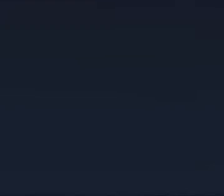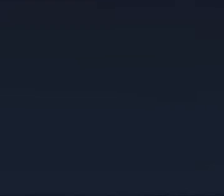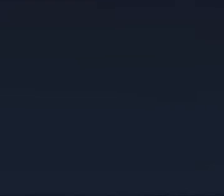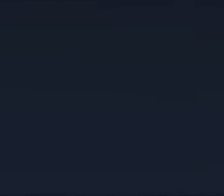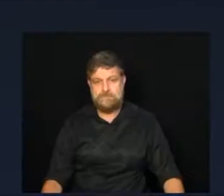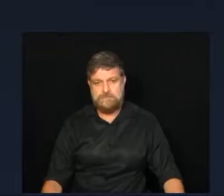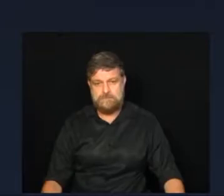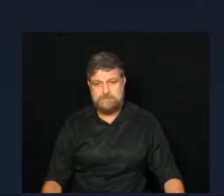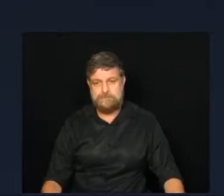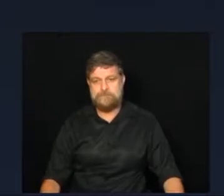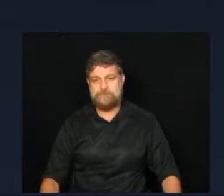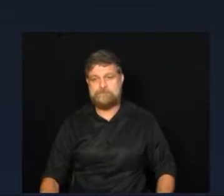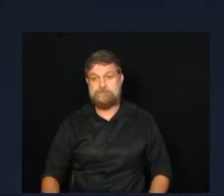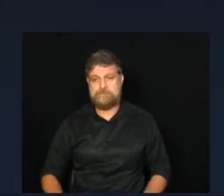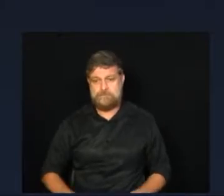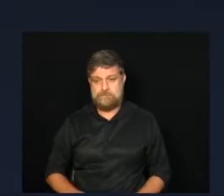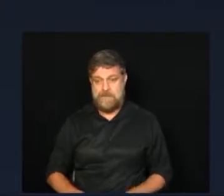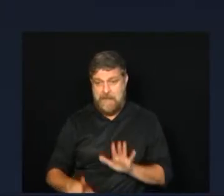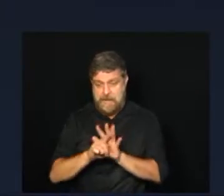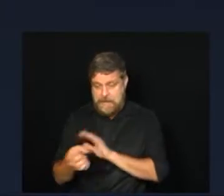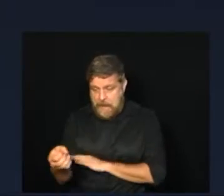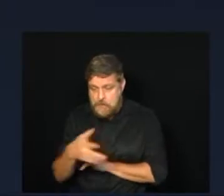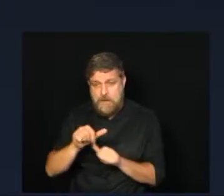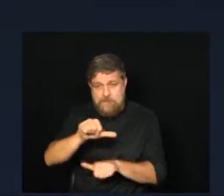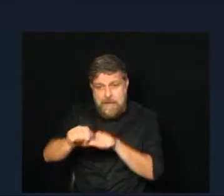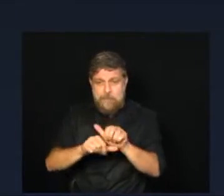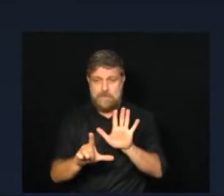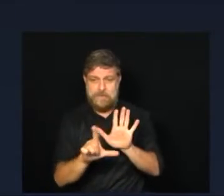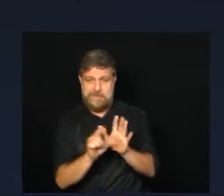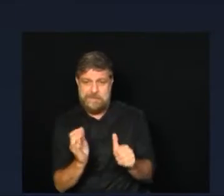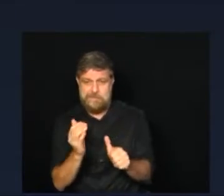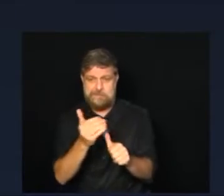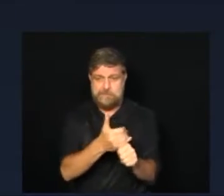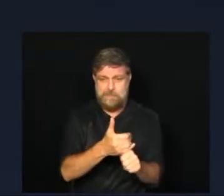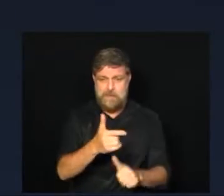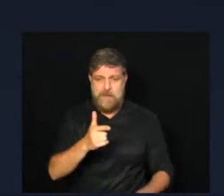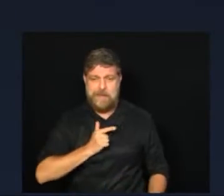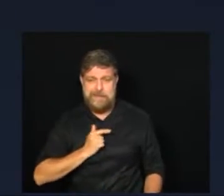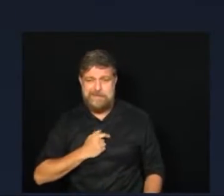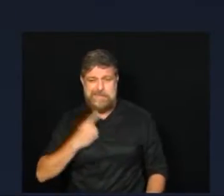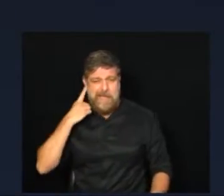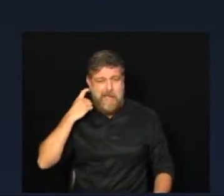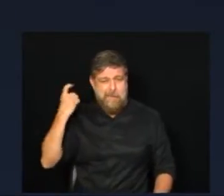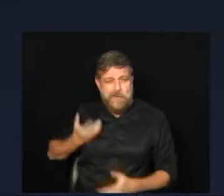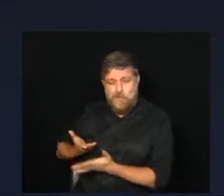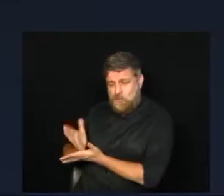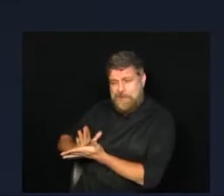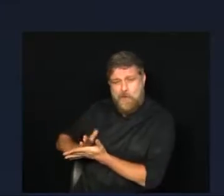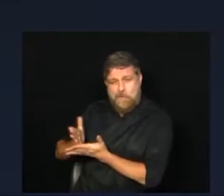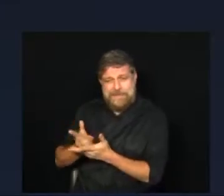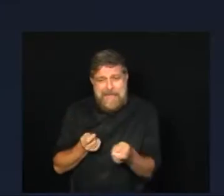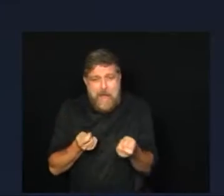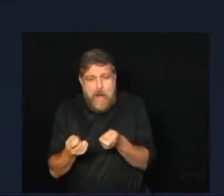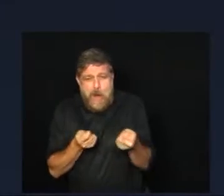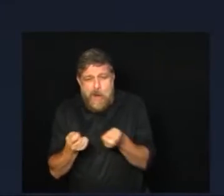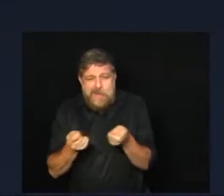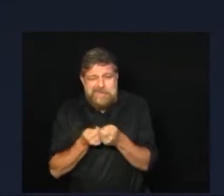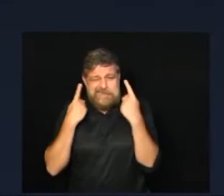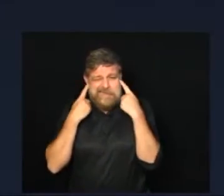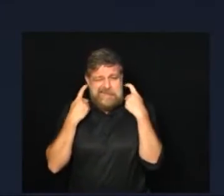A nova lei altera uma já existente que trata sobre a proteção contra a poluição sonora, controle de